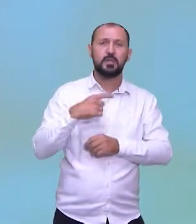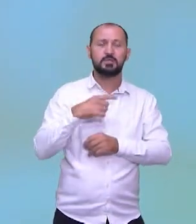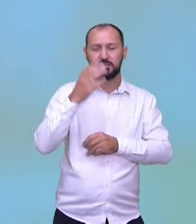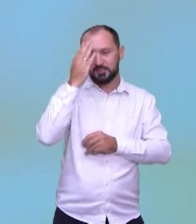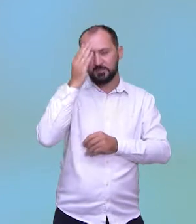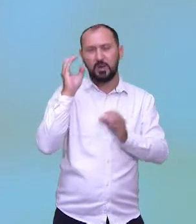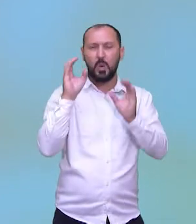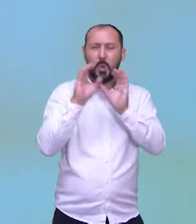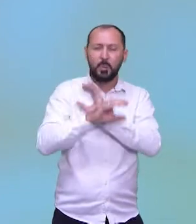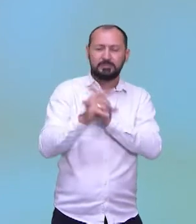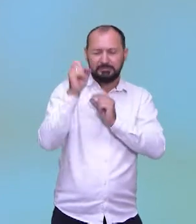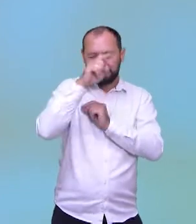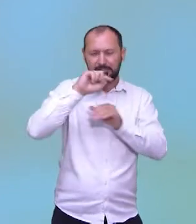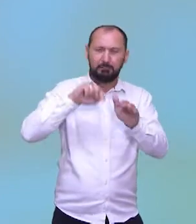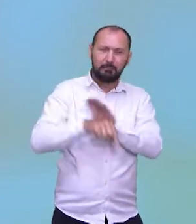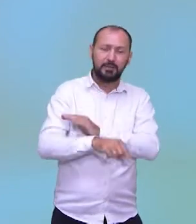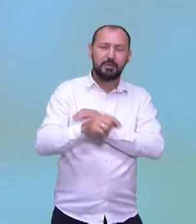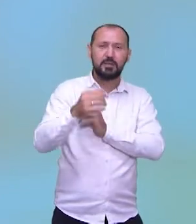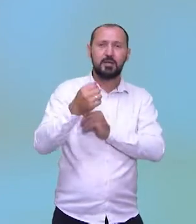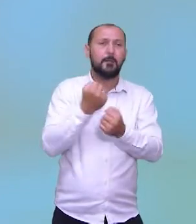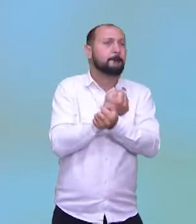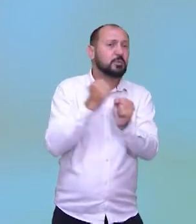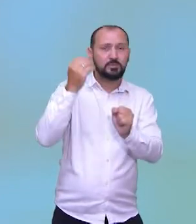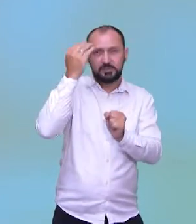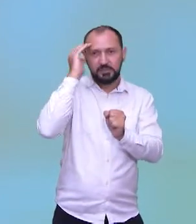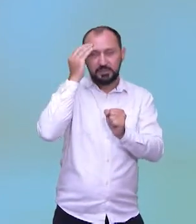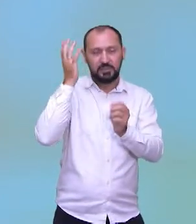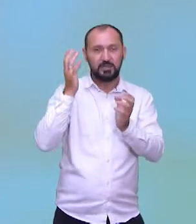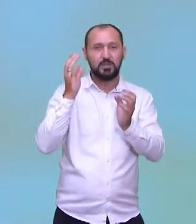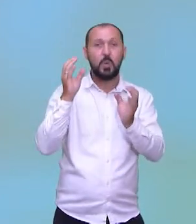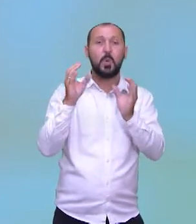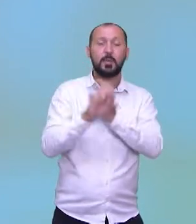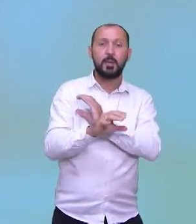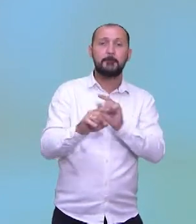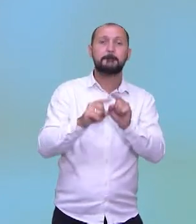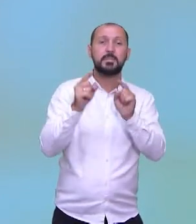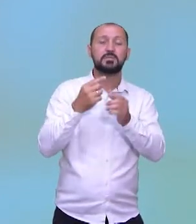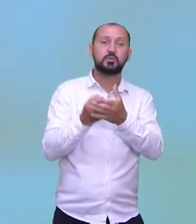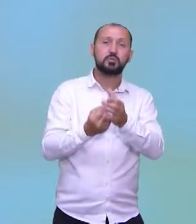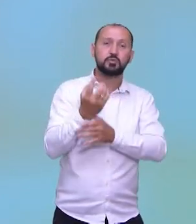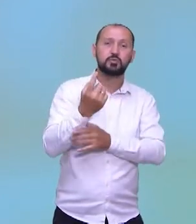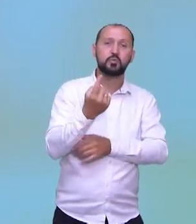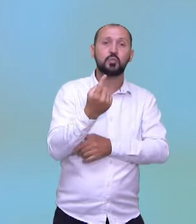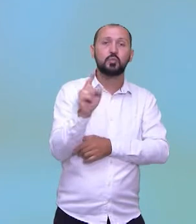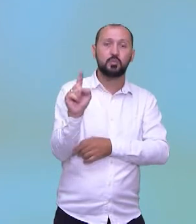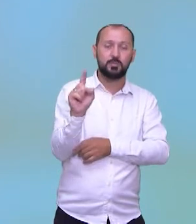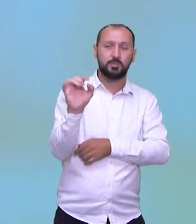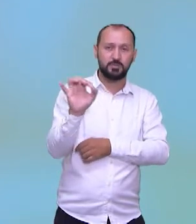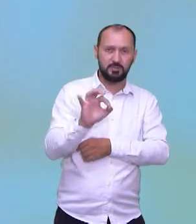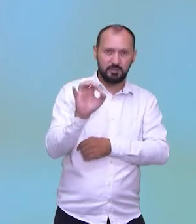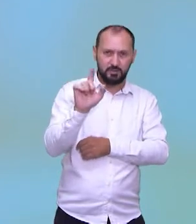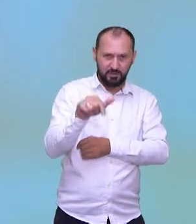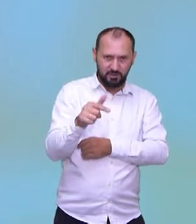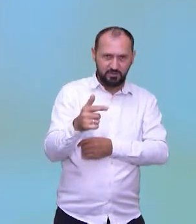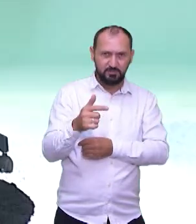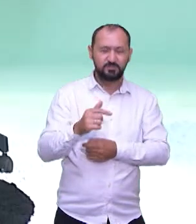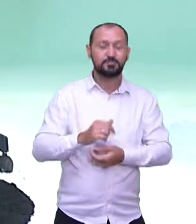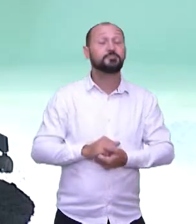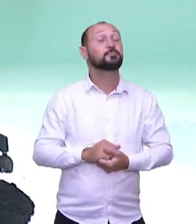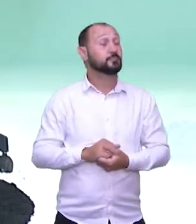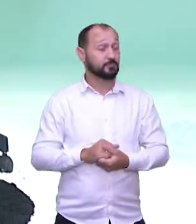por mais complexo que ele seja hoje, impossível de entender na sua integridade, ele nasceu com apenas uma alíquota, é isso que você está